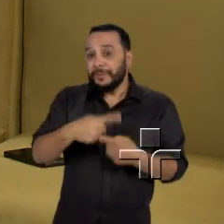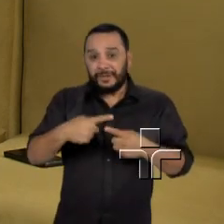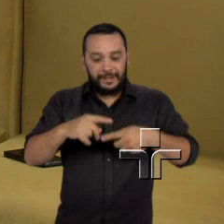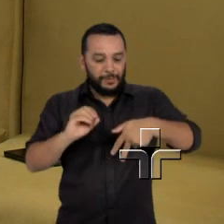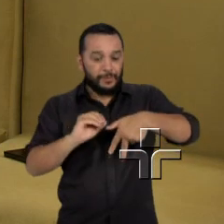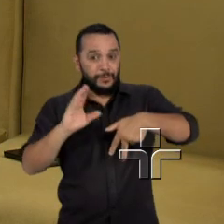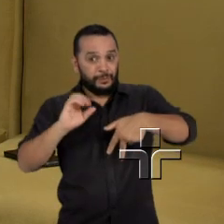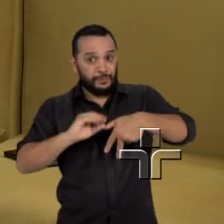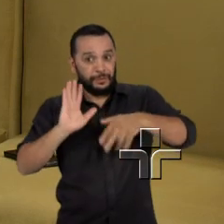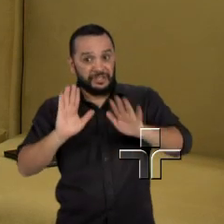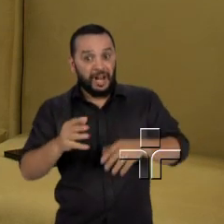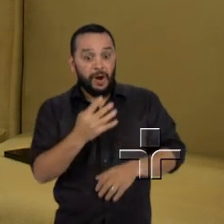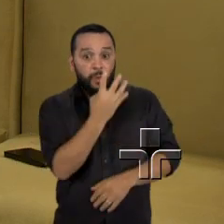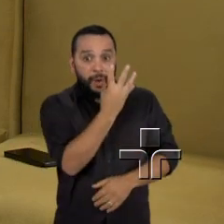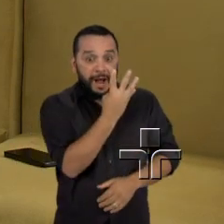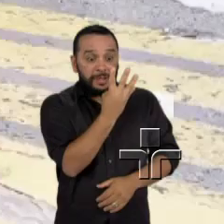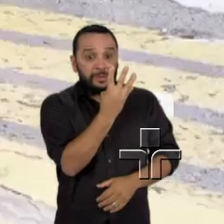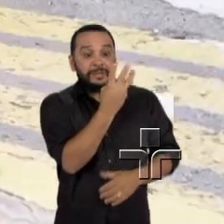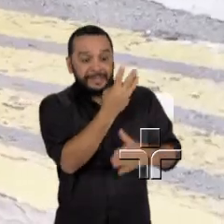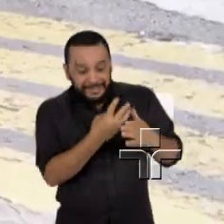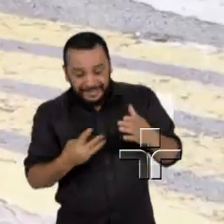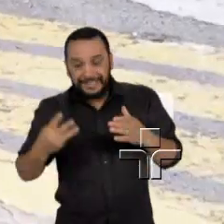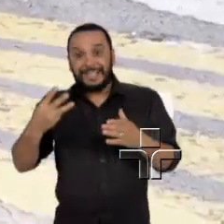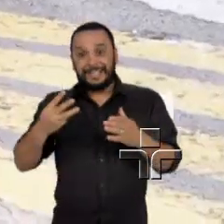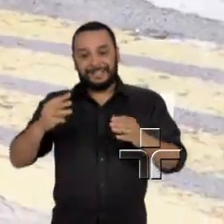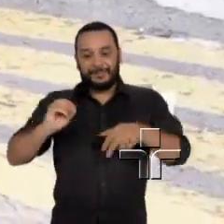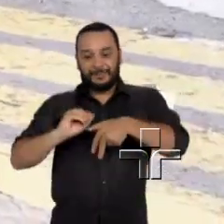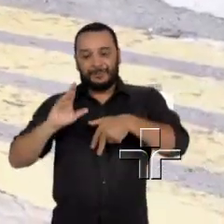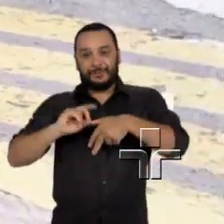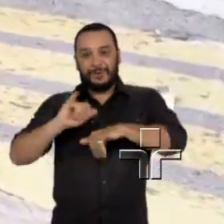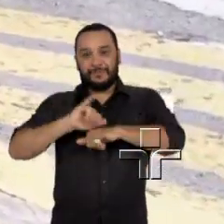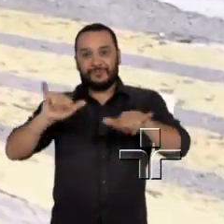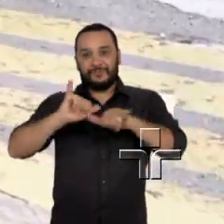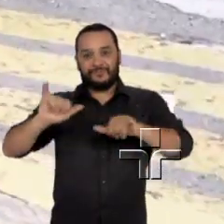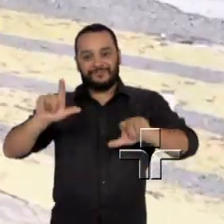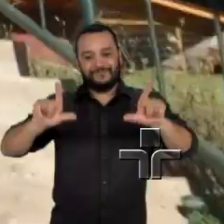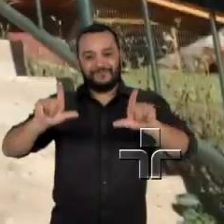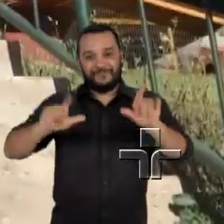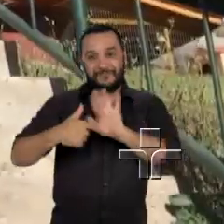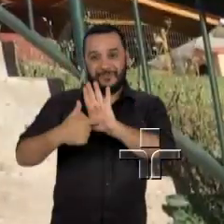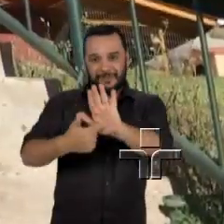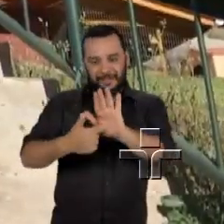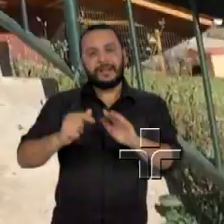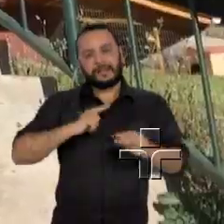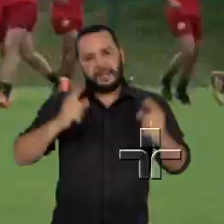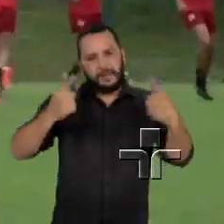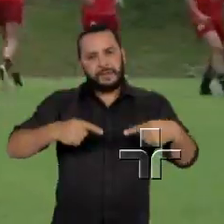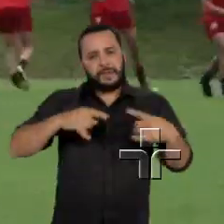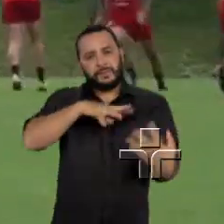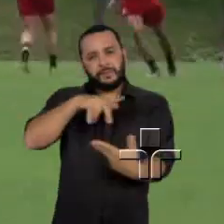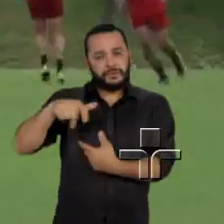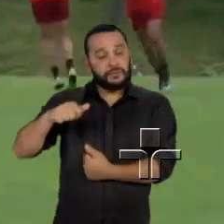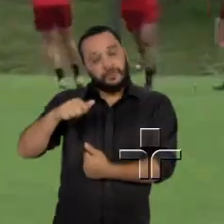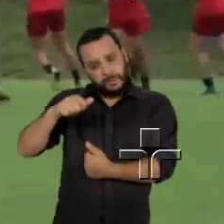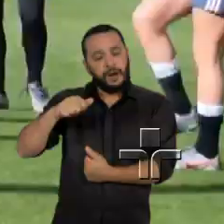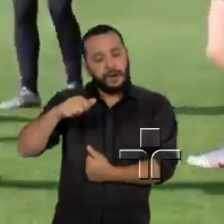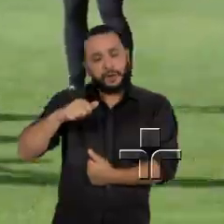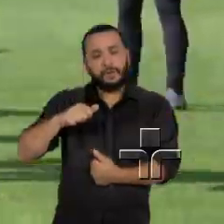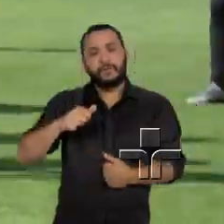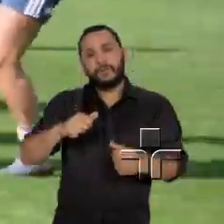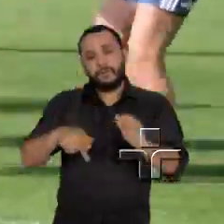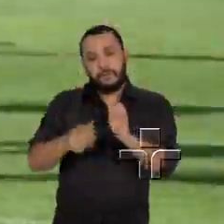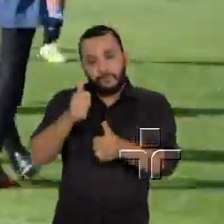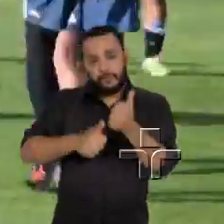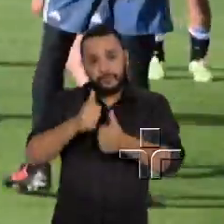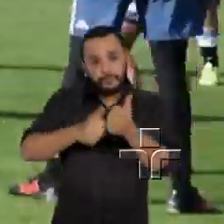dos 4 jogos oficiais do campeonato. Os jogos do Torneio Internacional de Futebol Feminino começam amanhã com